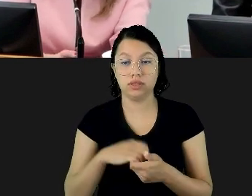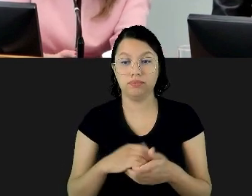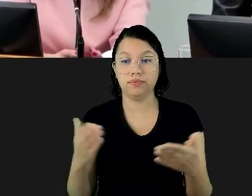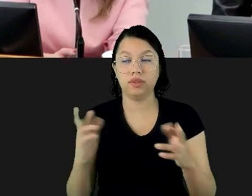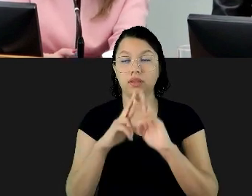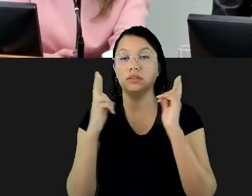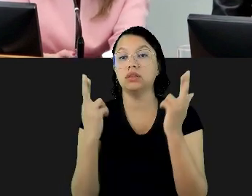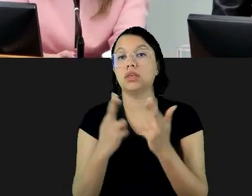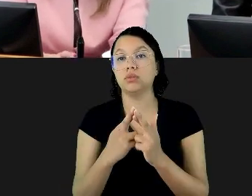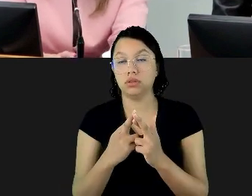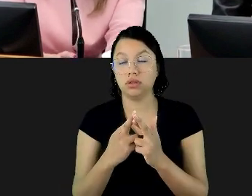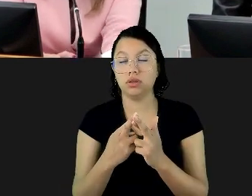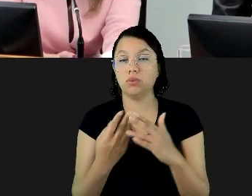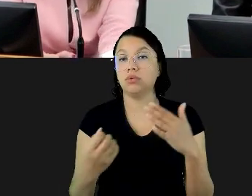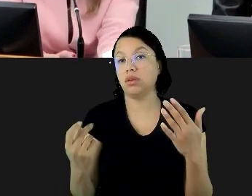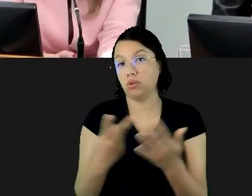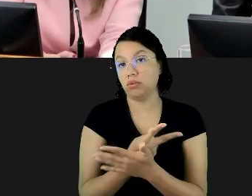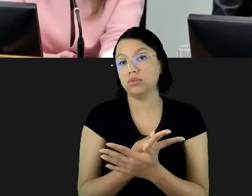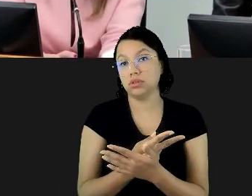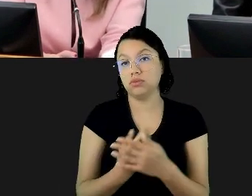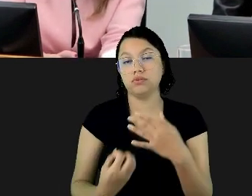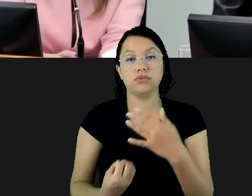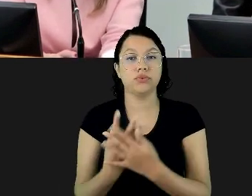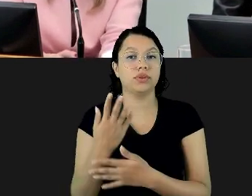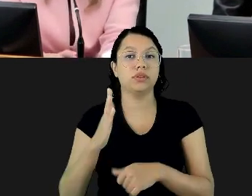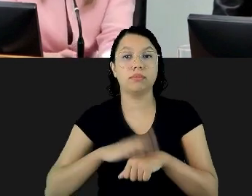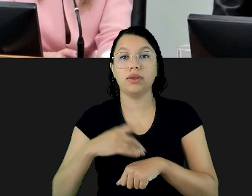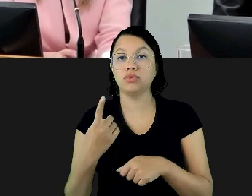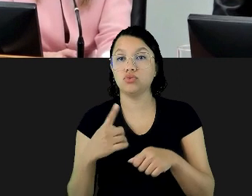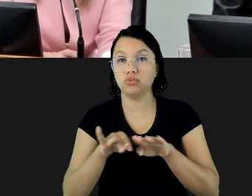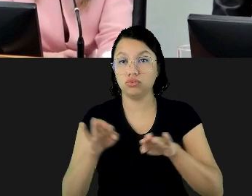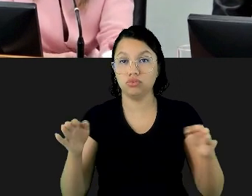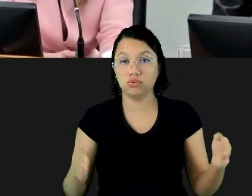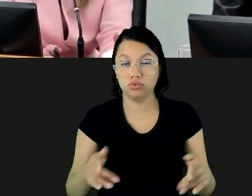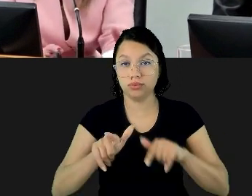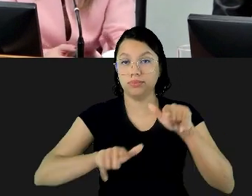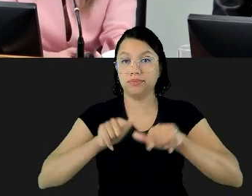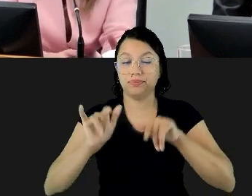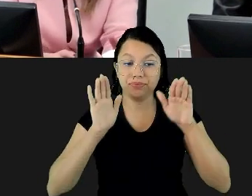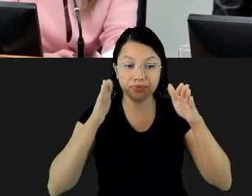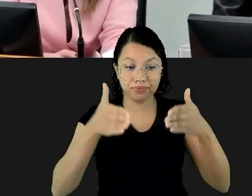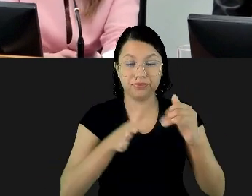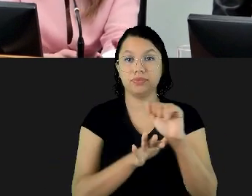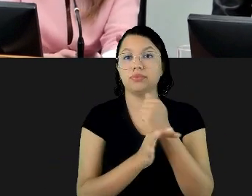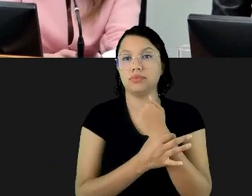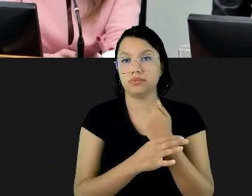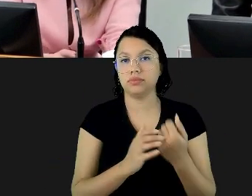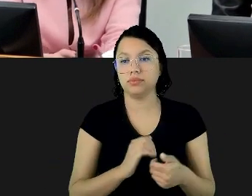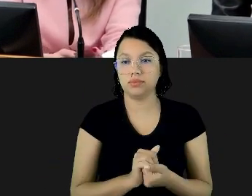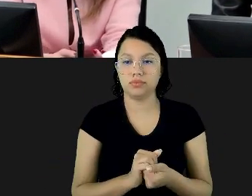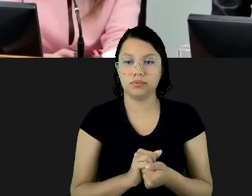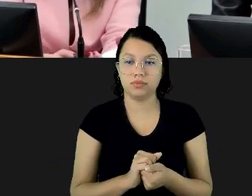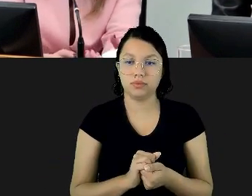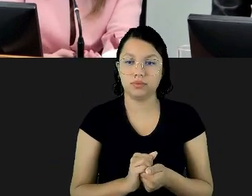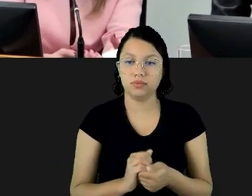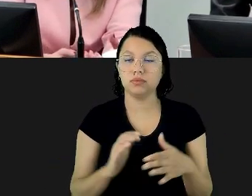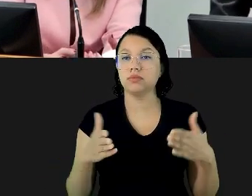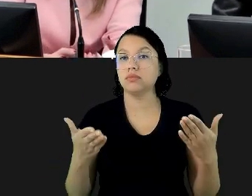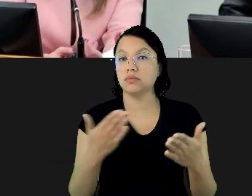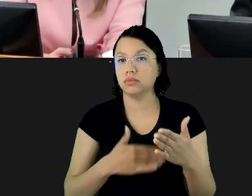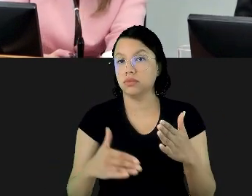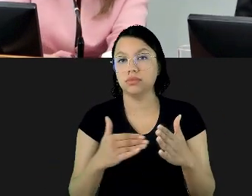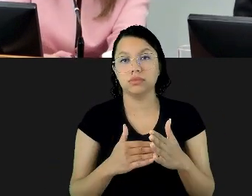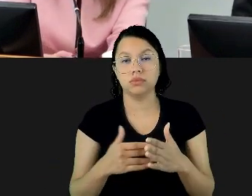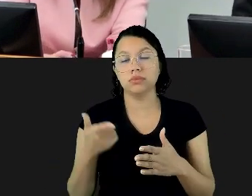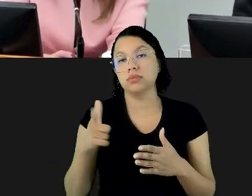foi criada mais uma mesa de trabalho voltada para a segurança. E isso tudo não tem como não ter